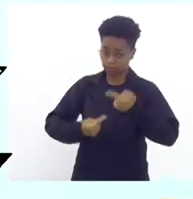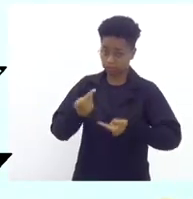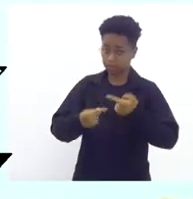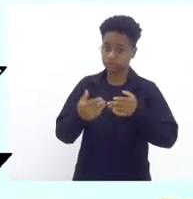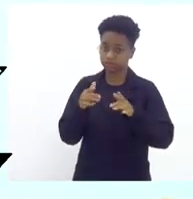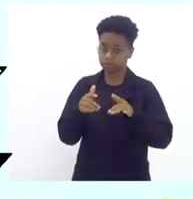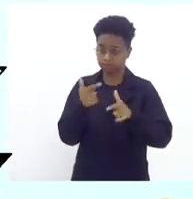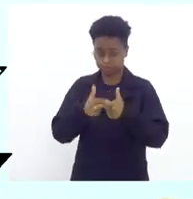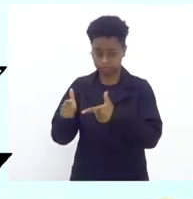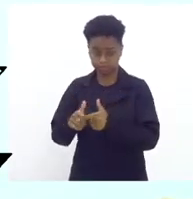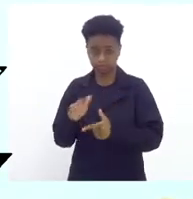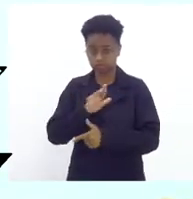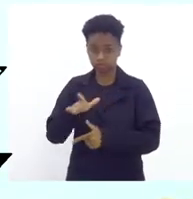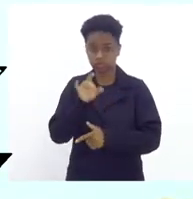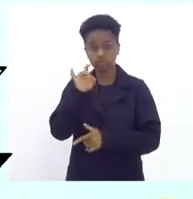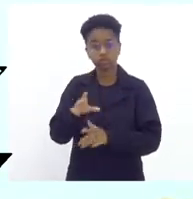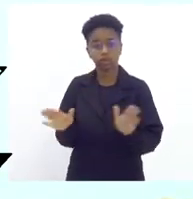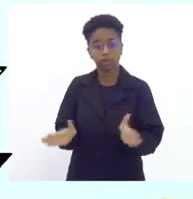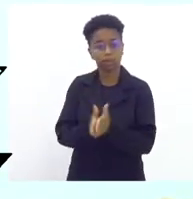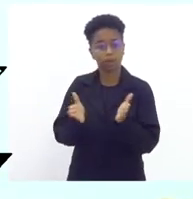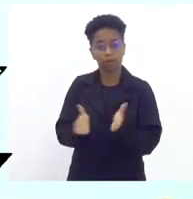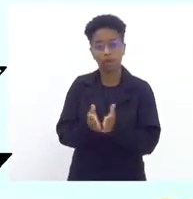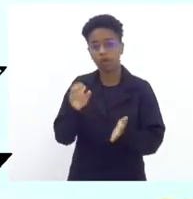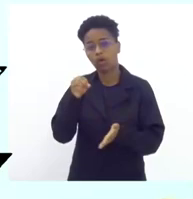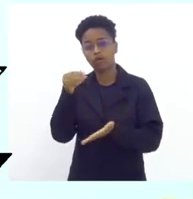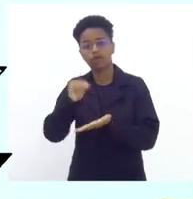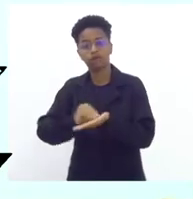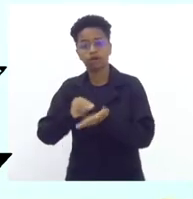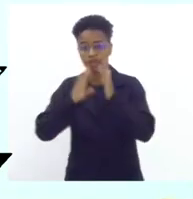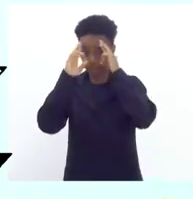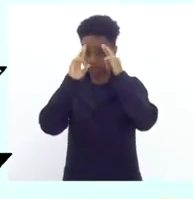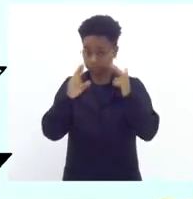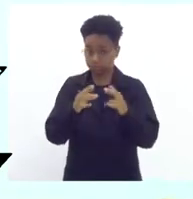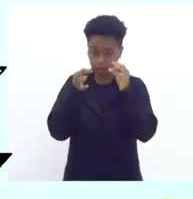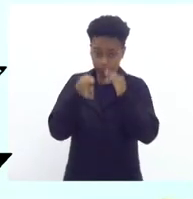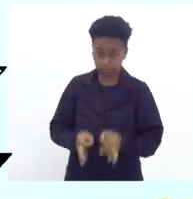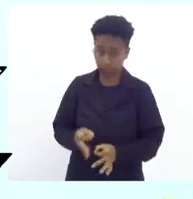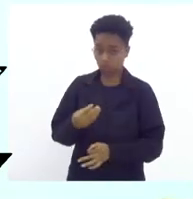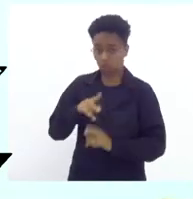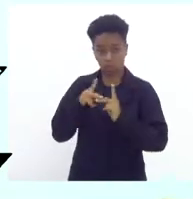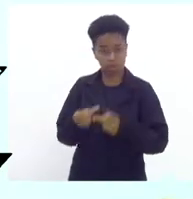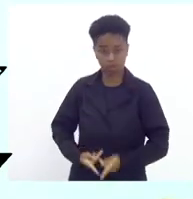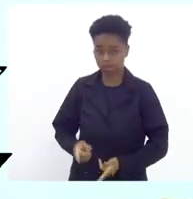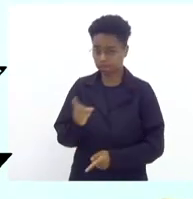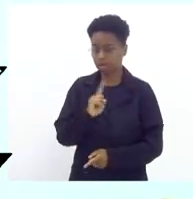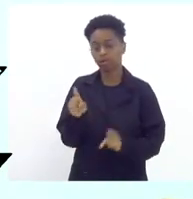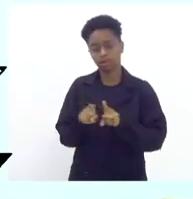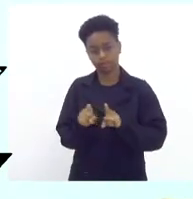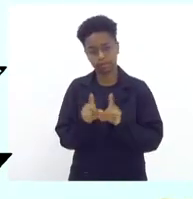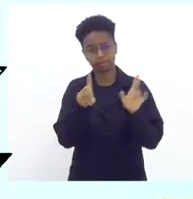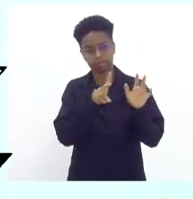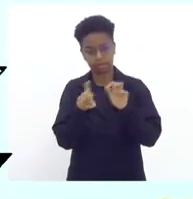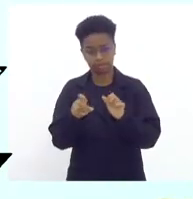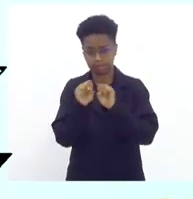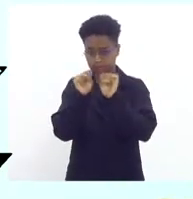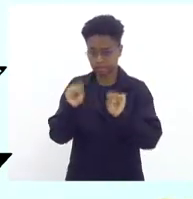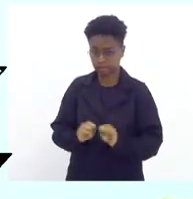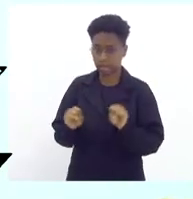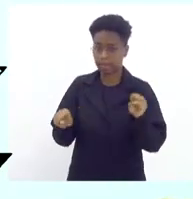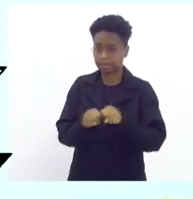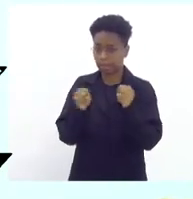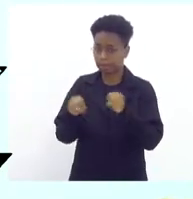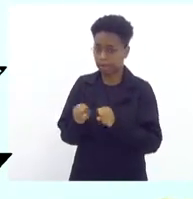só pobreza não é só falta de respeito com a dignidade humana é também casos sistemáticos de violação dos Direitos